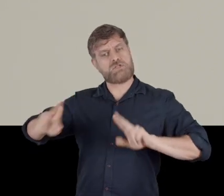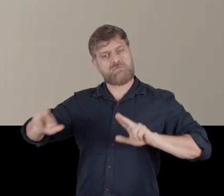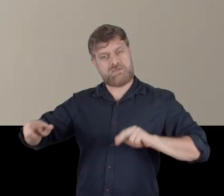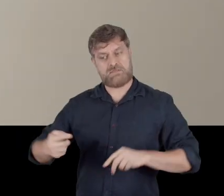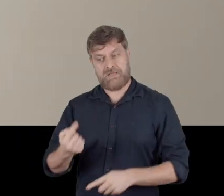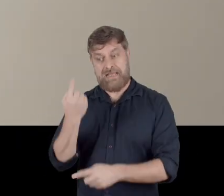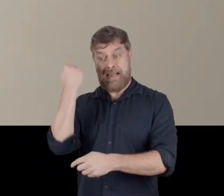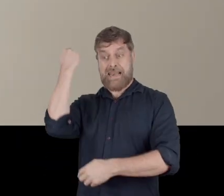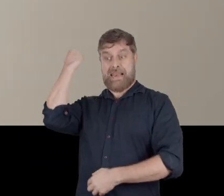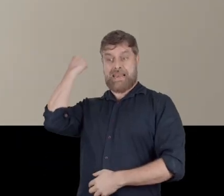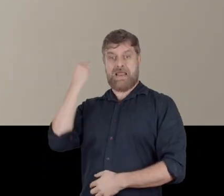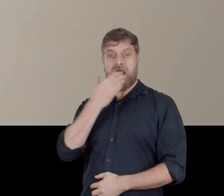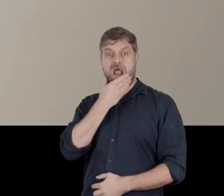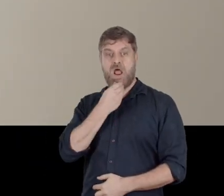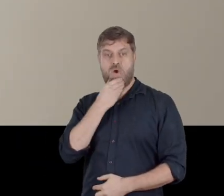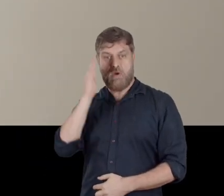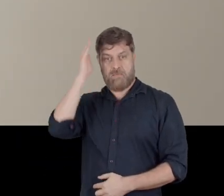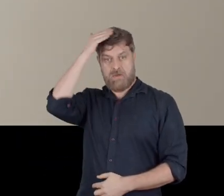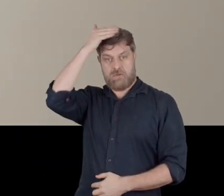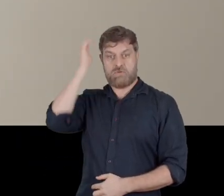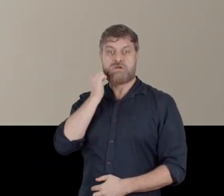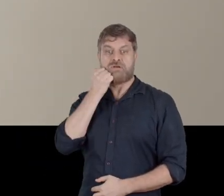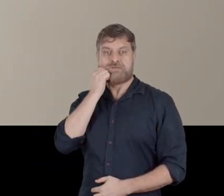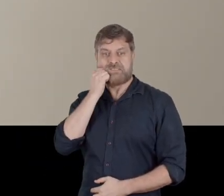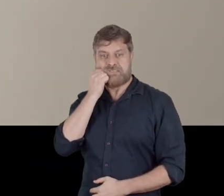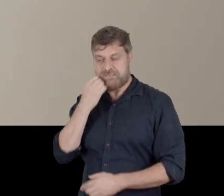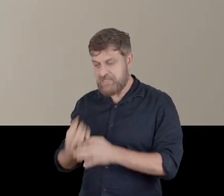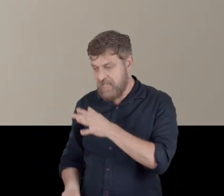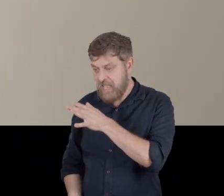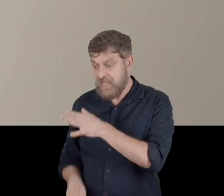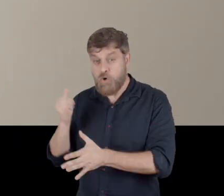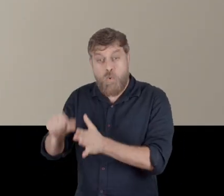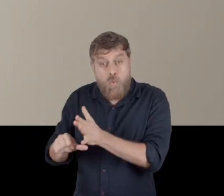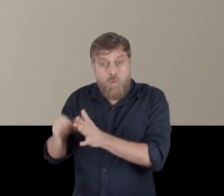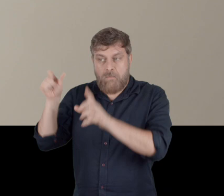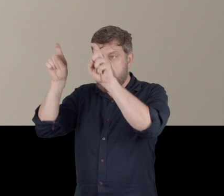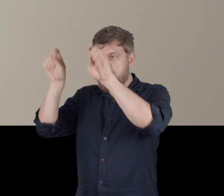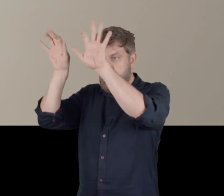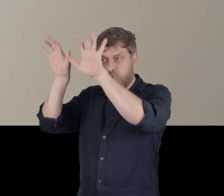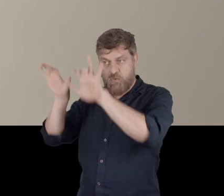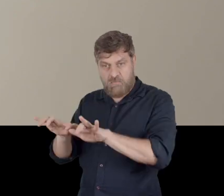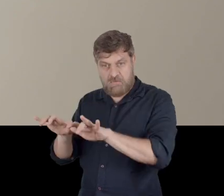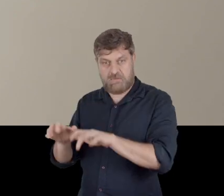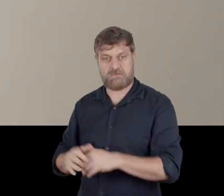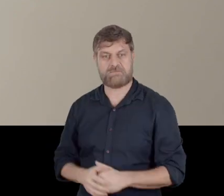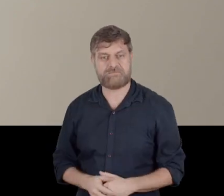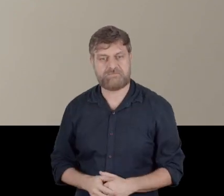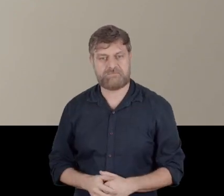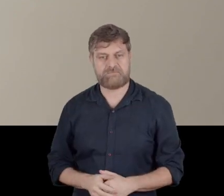máquina já vem desde, por exemplo, Alan Turing. É um cientista da computação, criou o computador